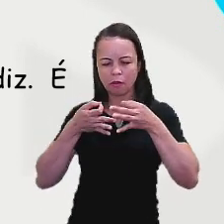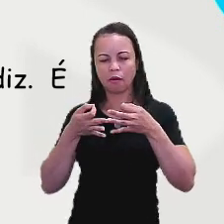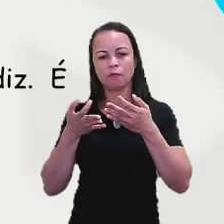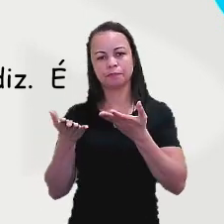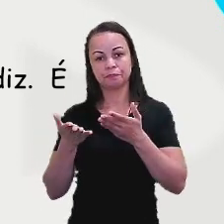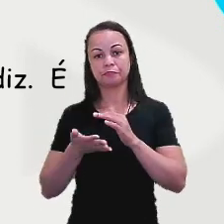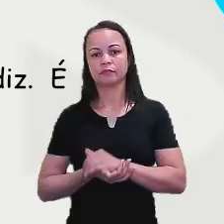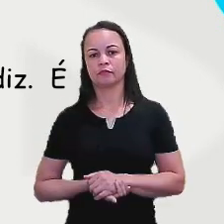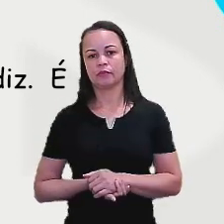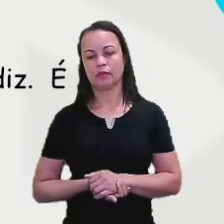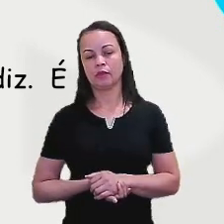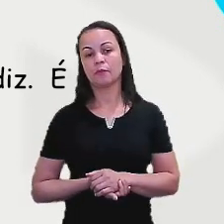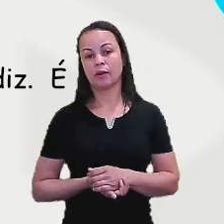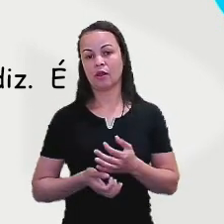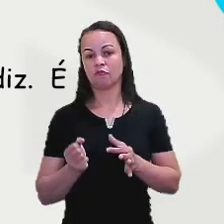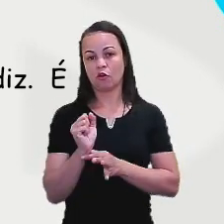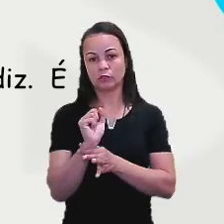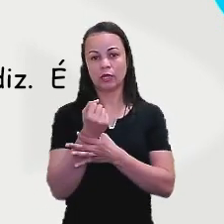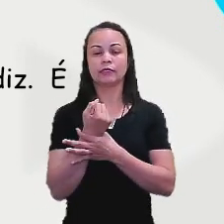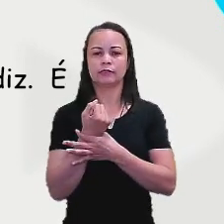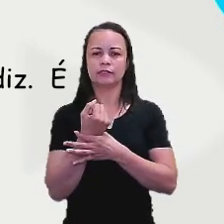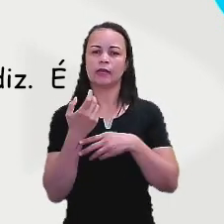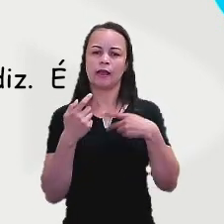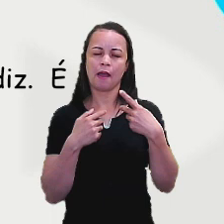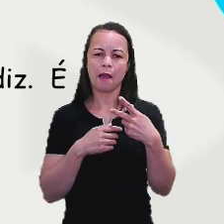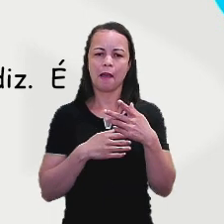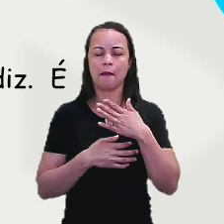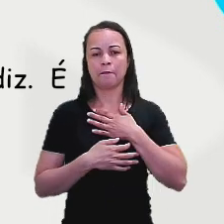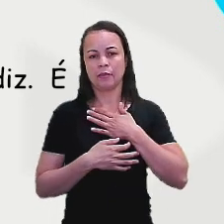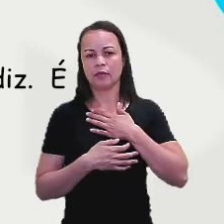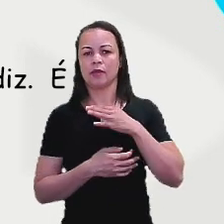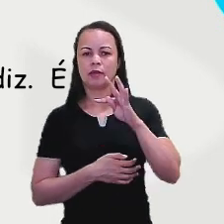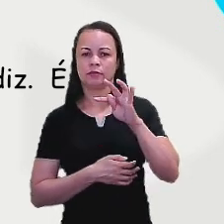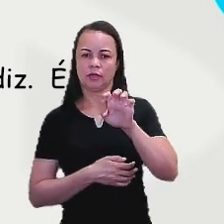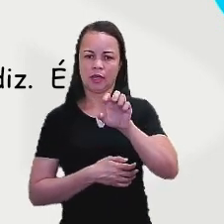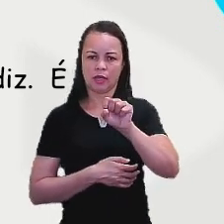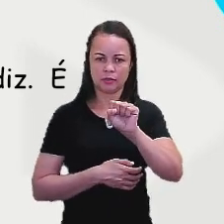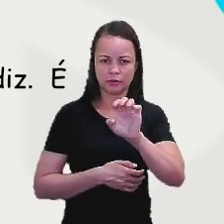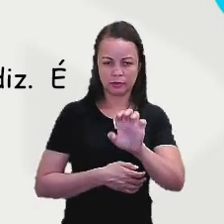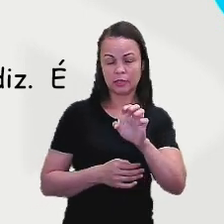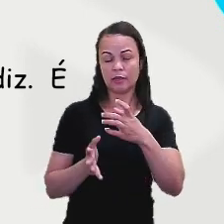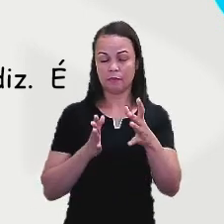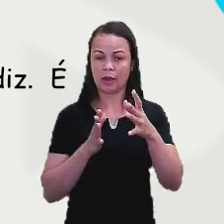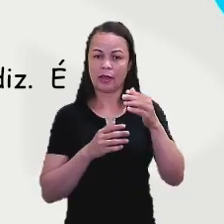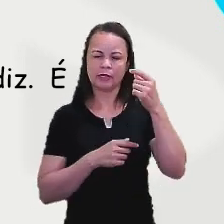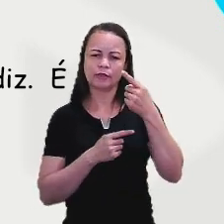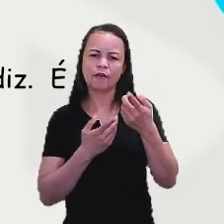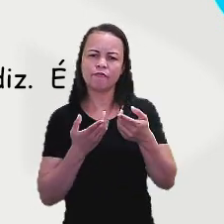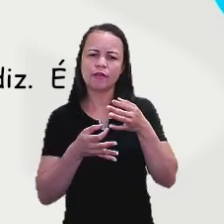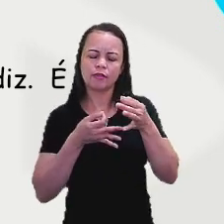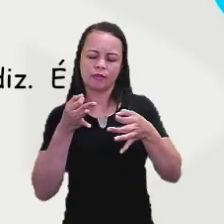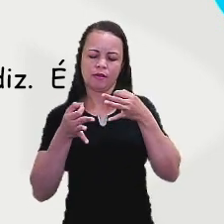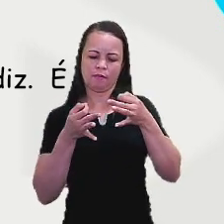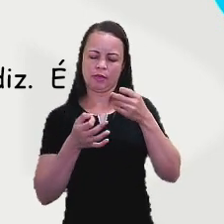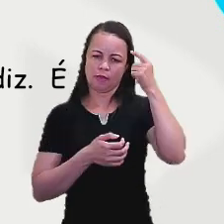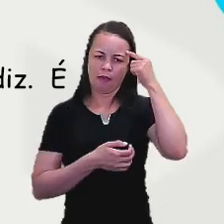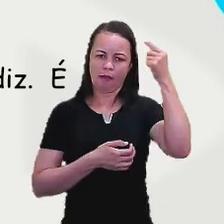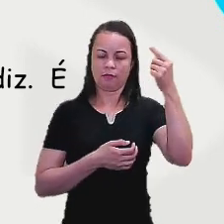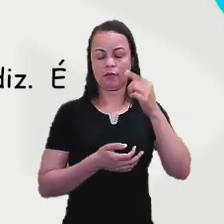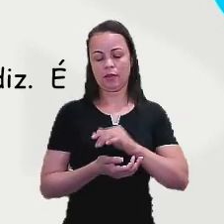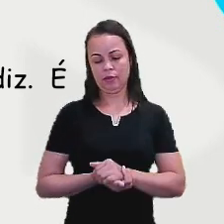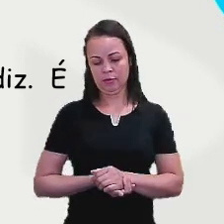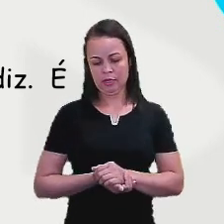Então, aliás, para fortalecer a minha tese. Então, eu trago a citação aí como argumento para defender a minha ideia. E posso usar uma